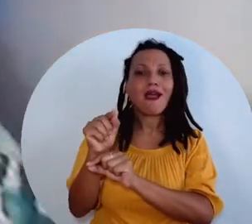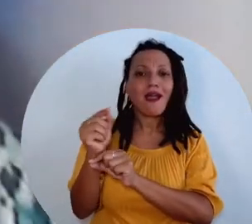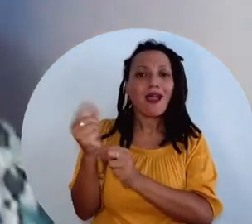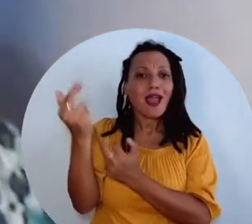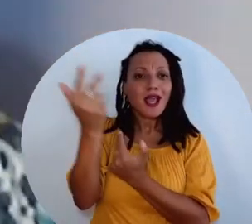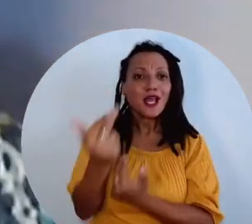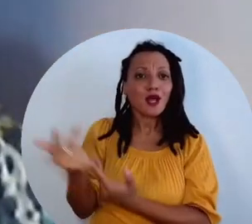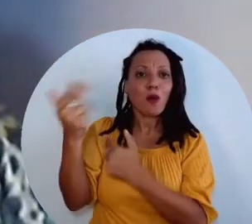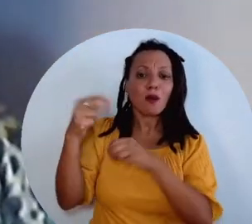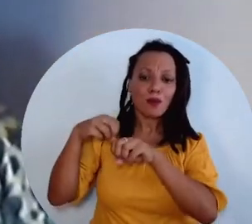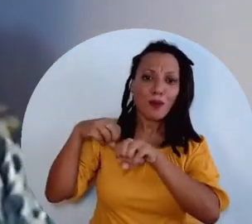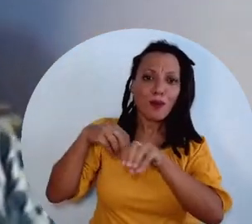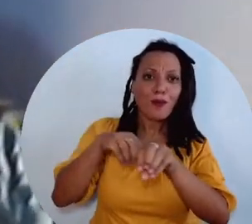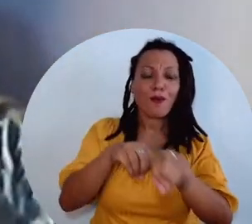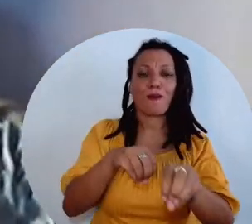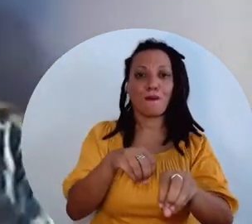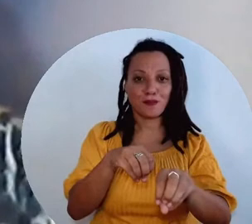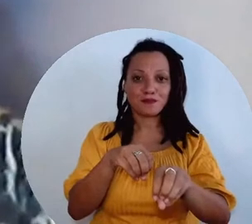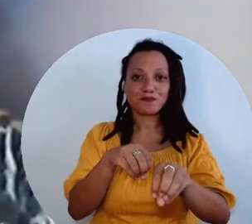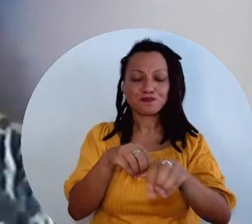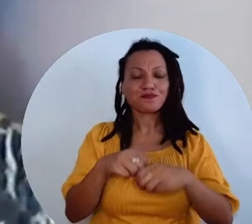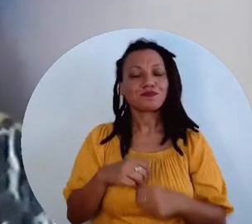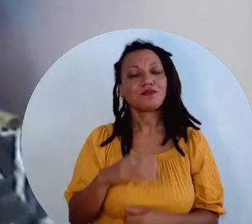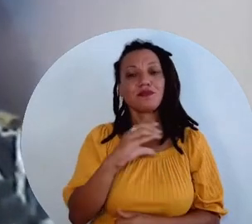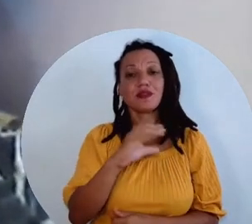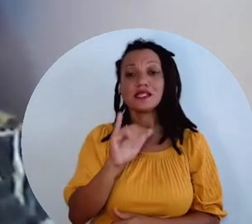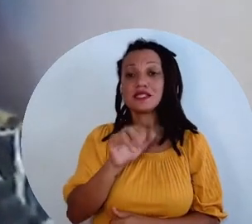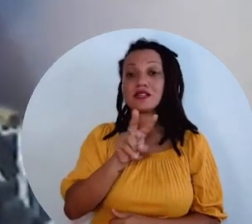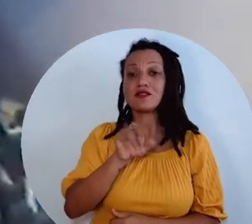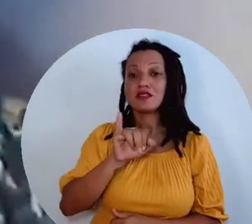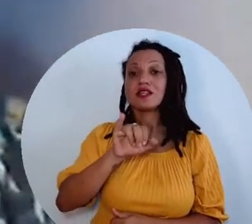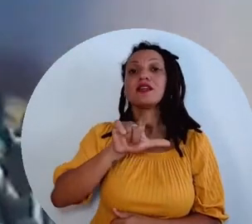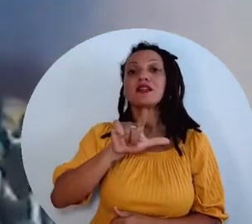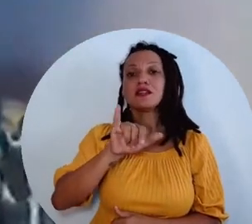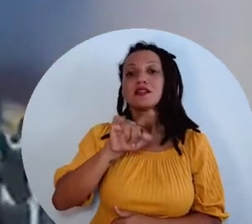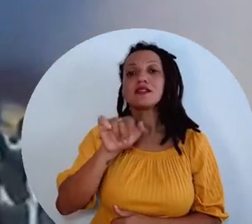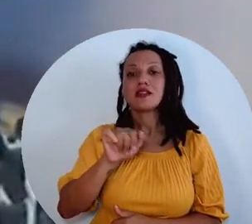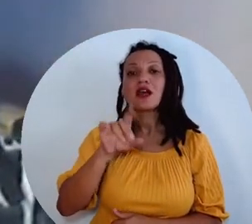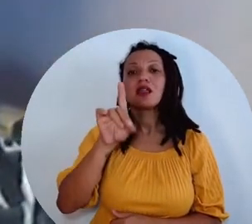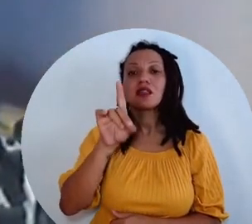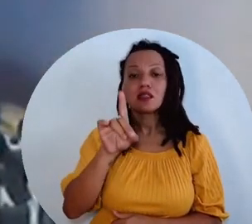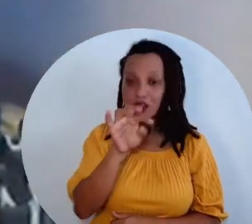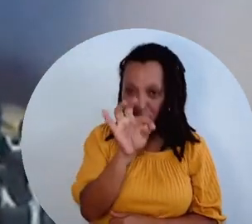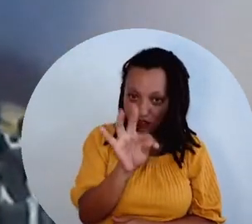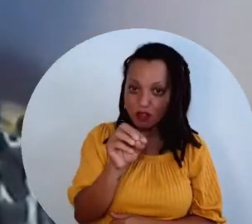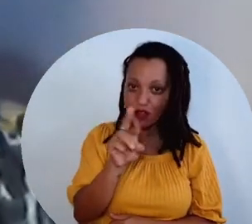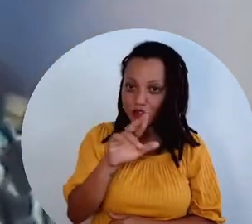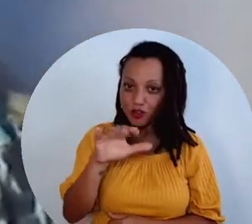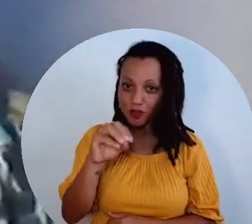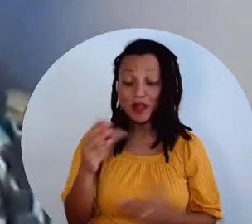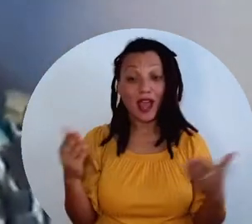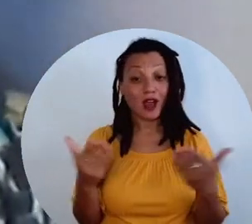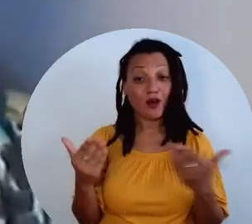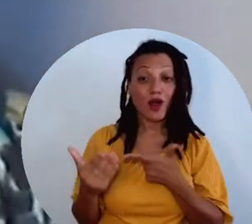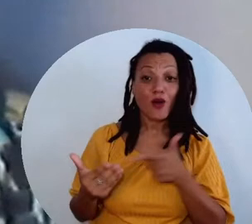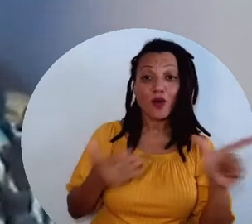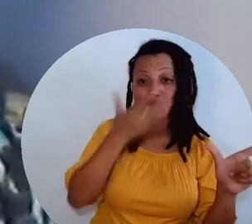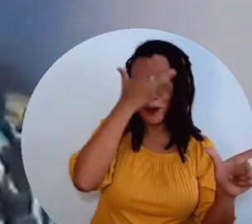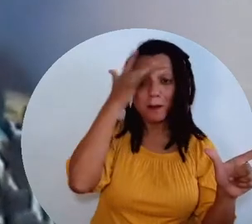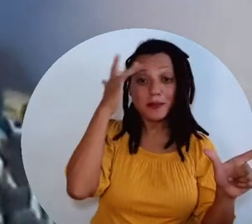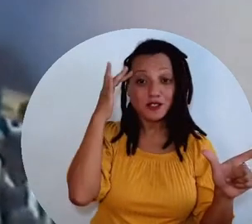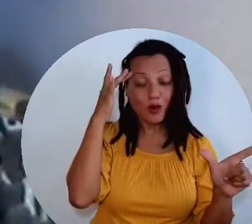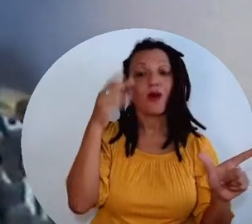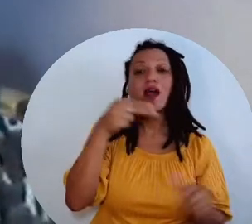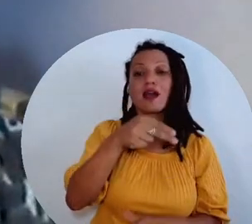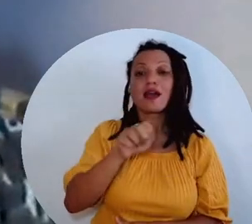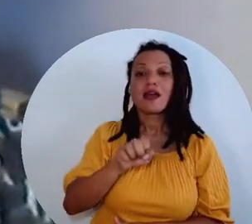nas diversas culturas do continente. E por que ele fala isso? Porque, e aí eu vou citar agora também o intelectual